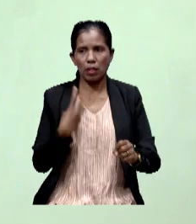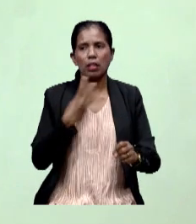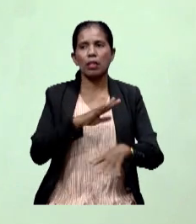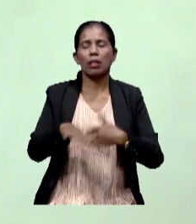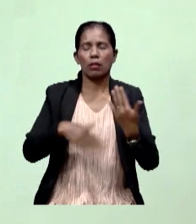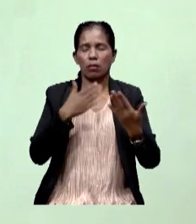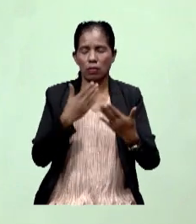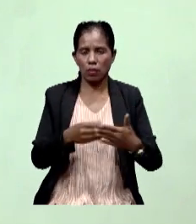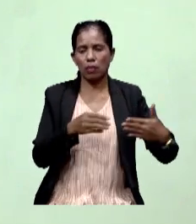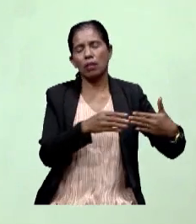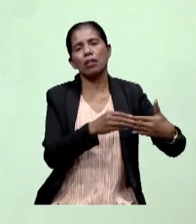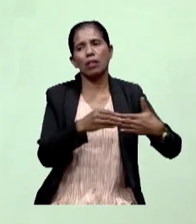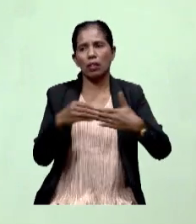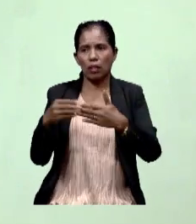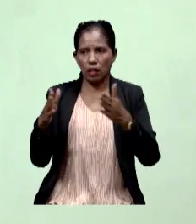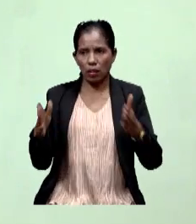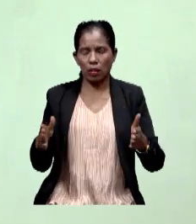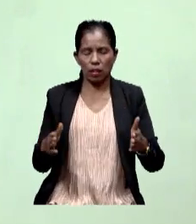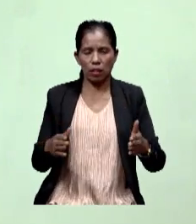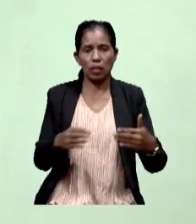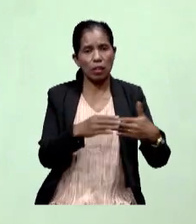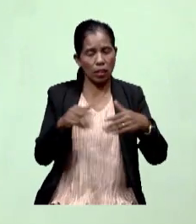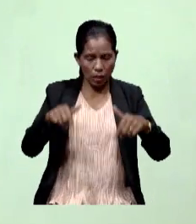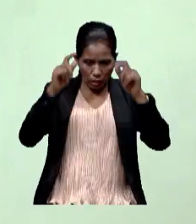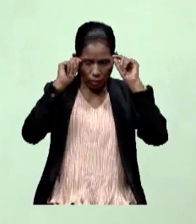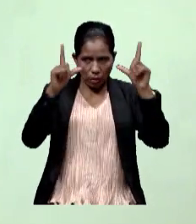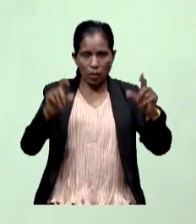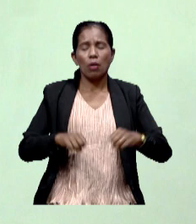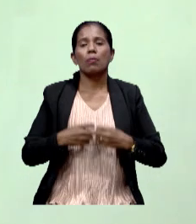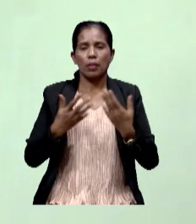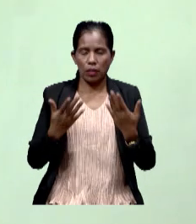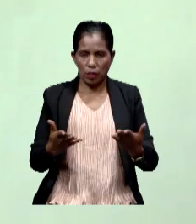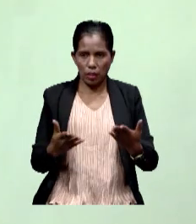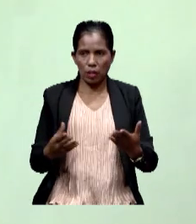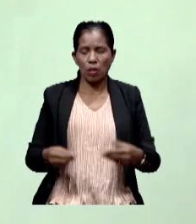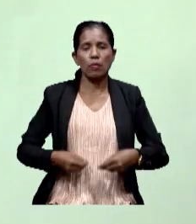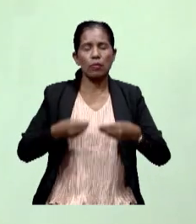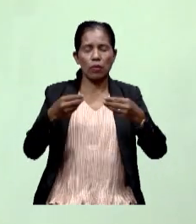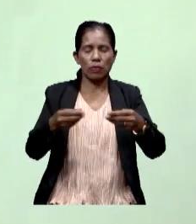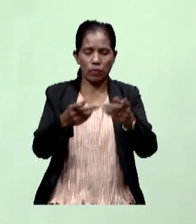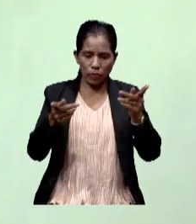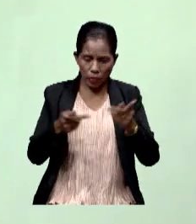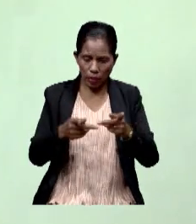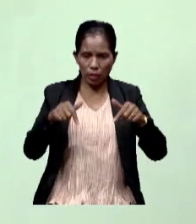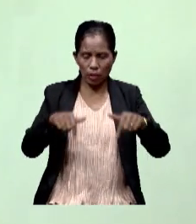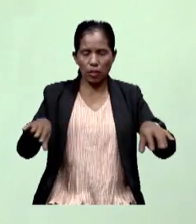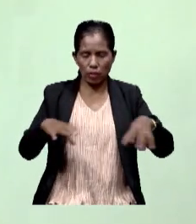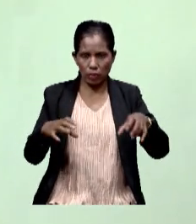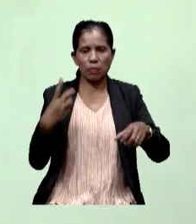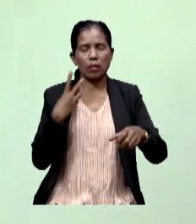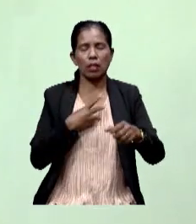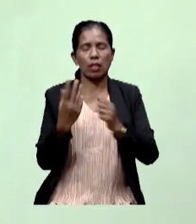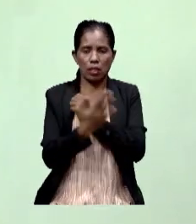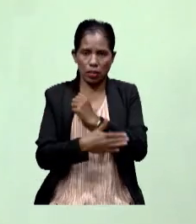ai. Ukune timor nia halusa para kria kasta estabilidade e que kria tan trabalho para ilara.